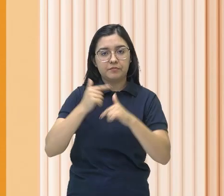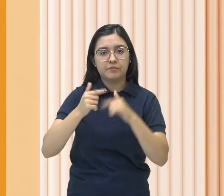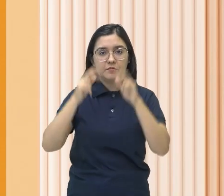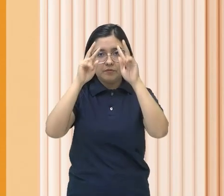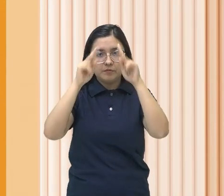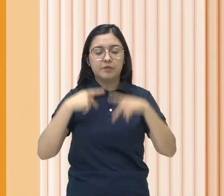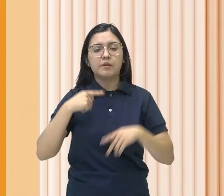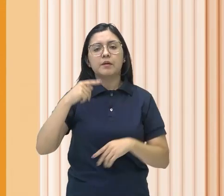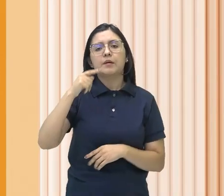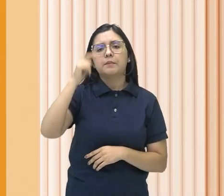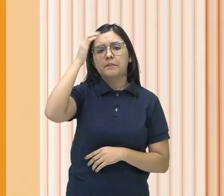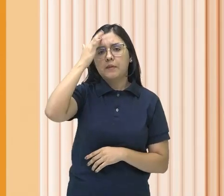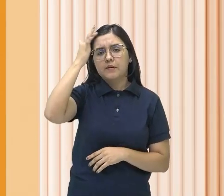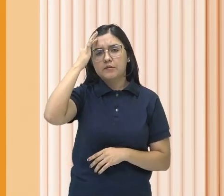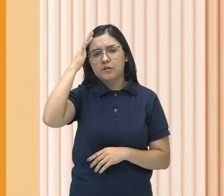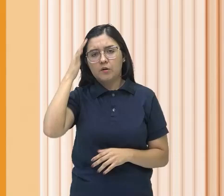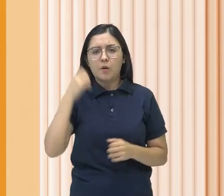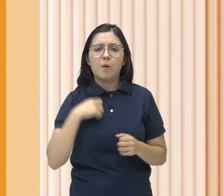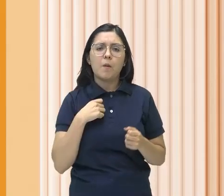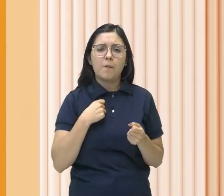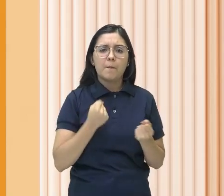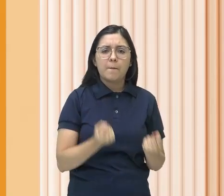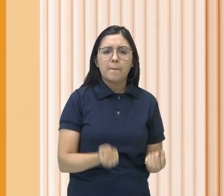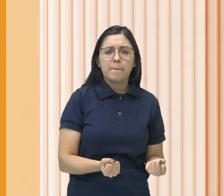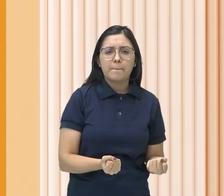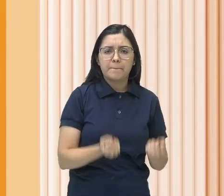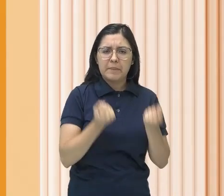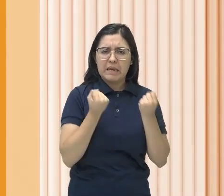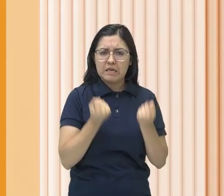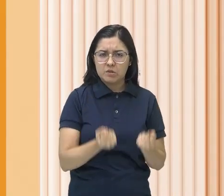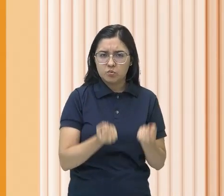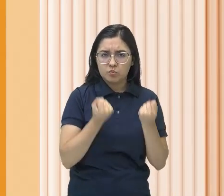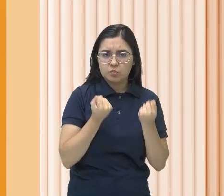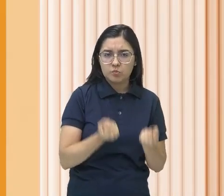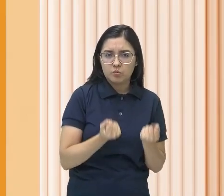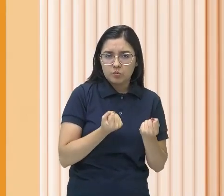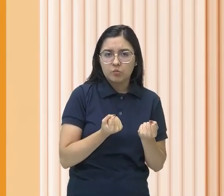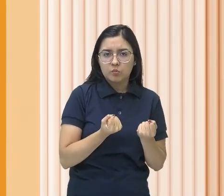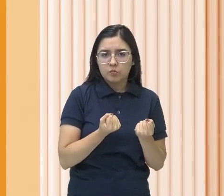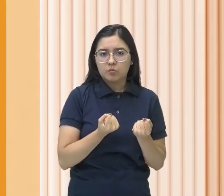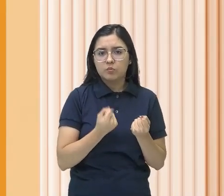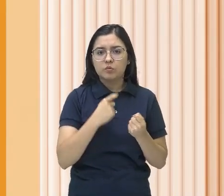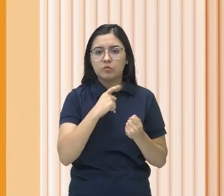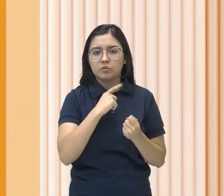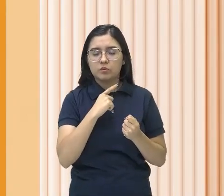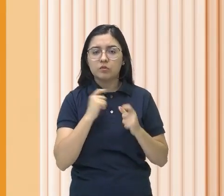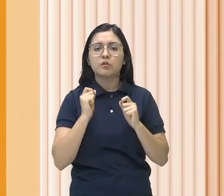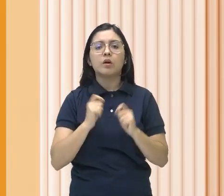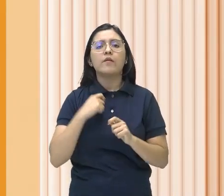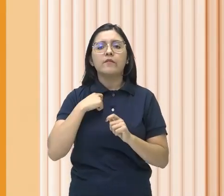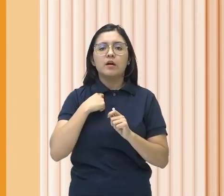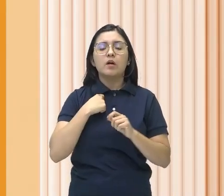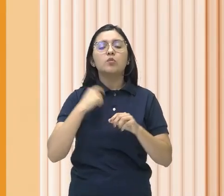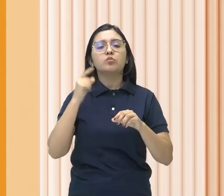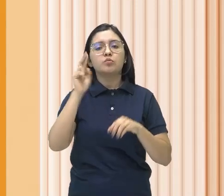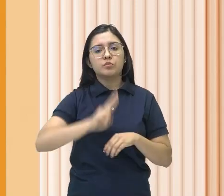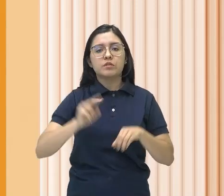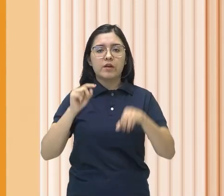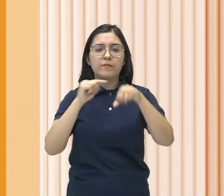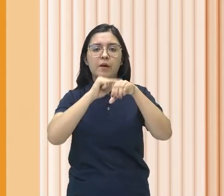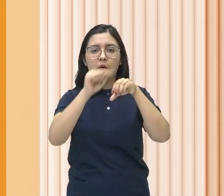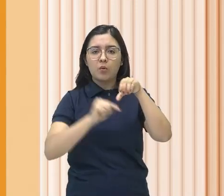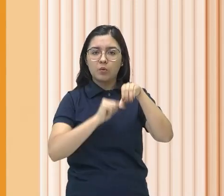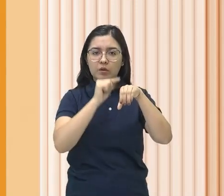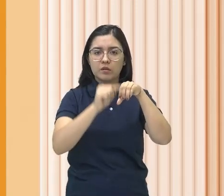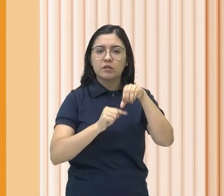um peso, né? Você suspender algo pesado, né? Com a roldana, jogava a corda, amarrava e os homens